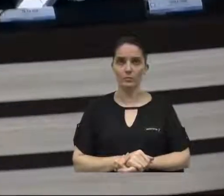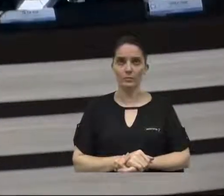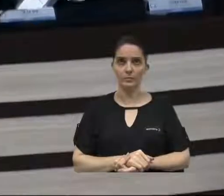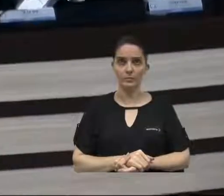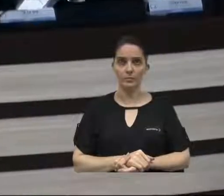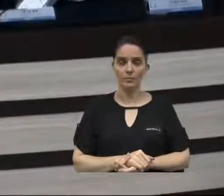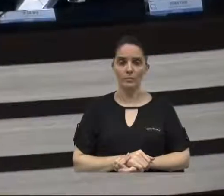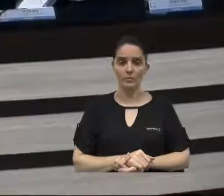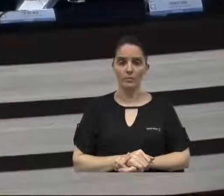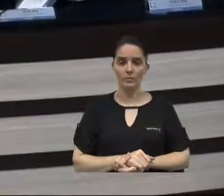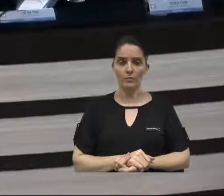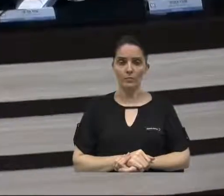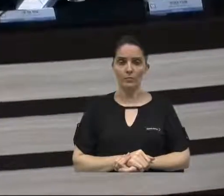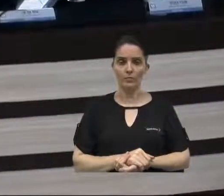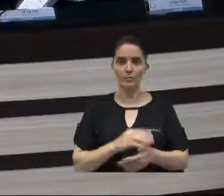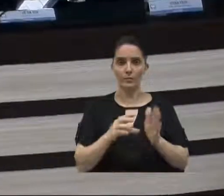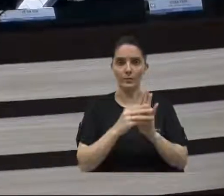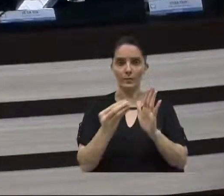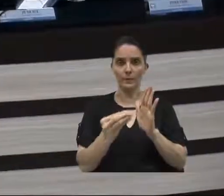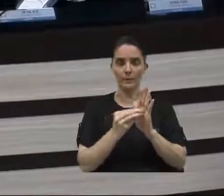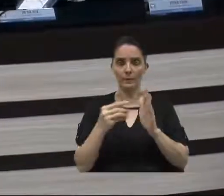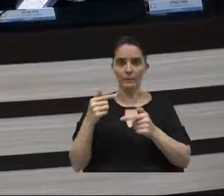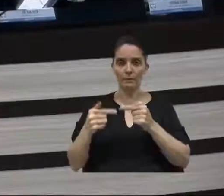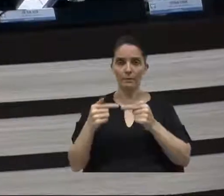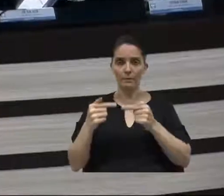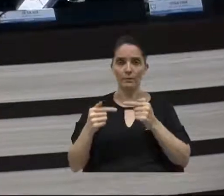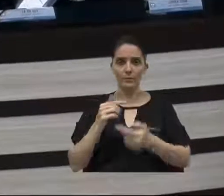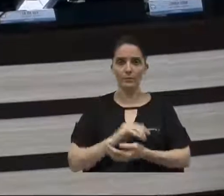próxima exposição. A emenda continua sendo discutida.